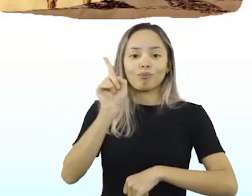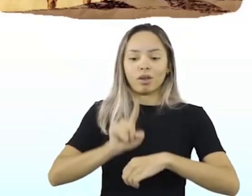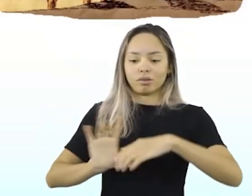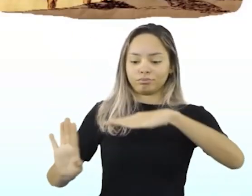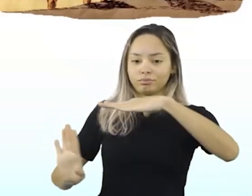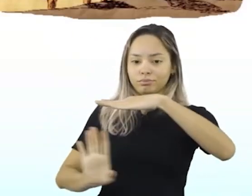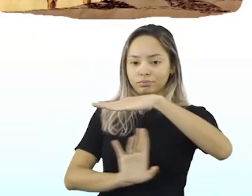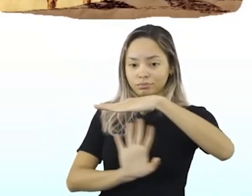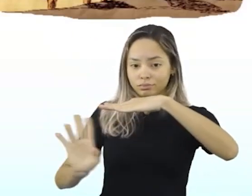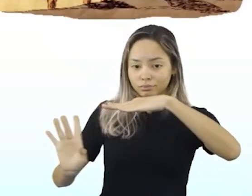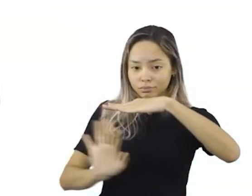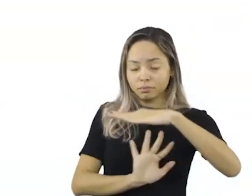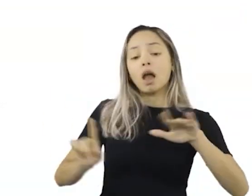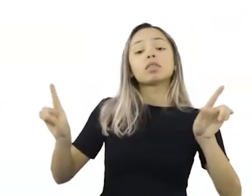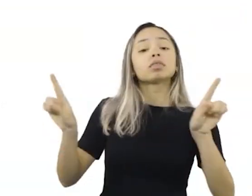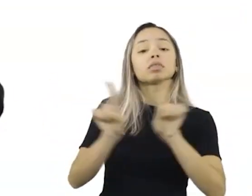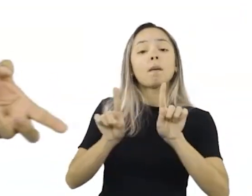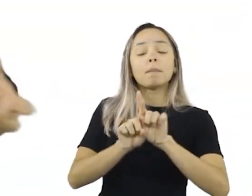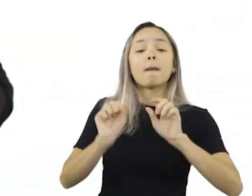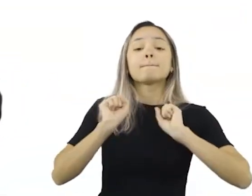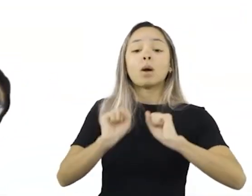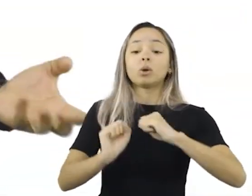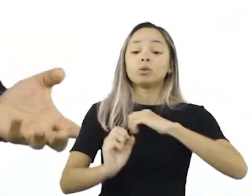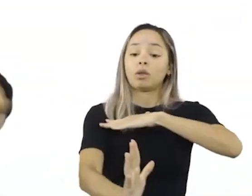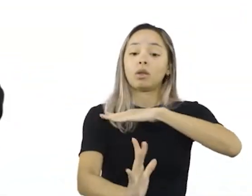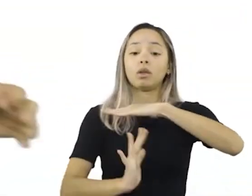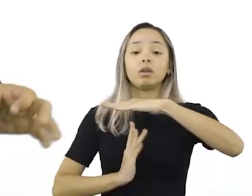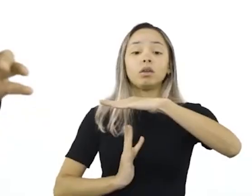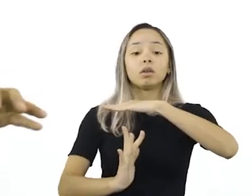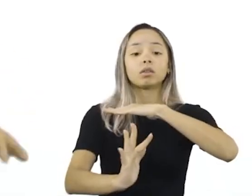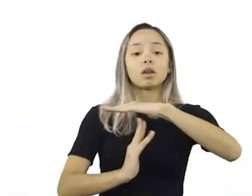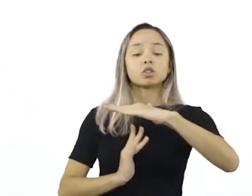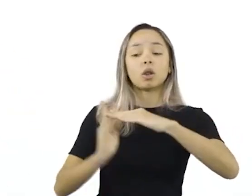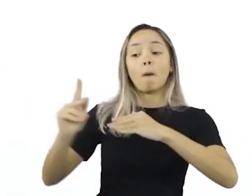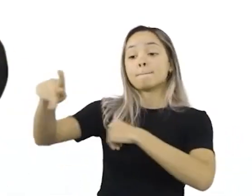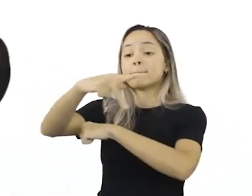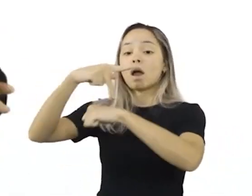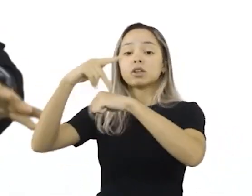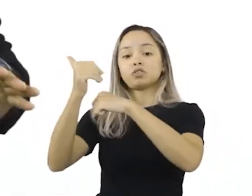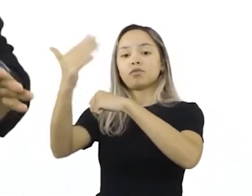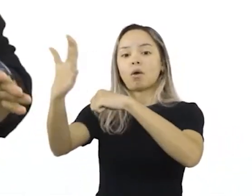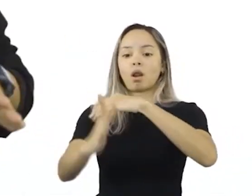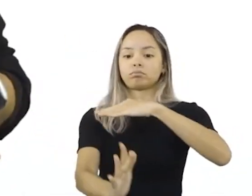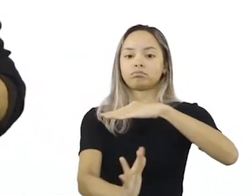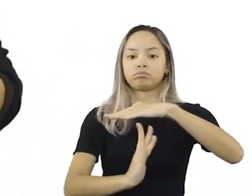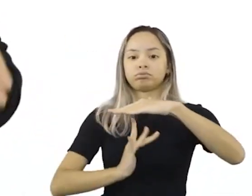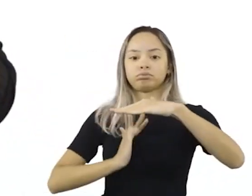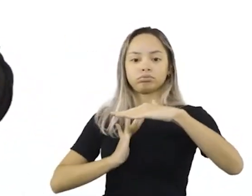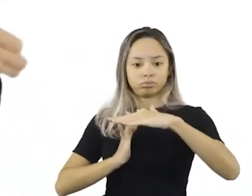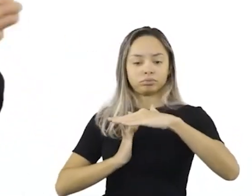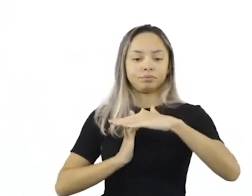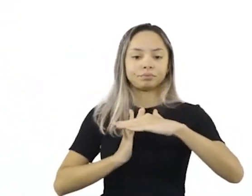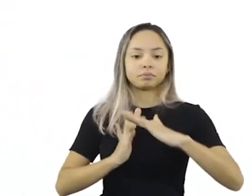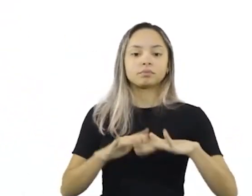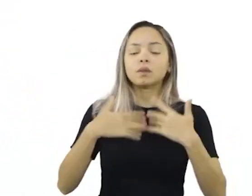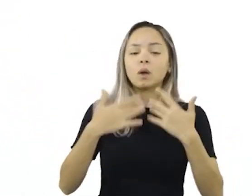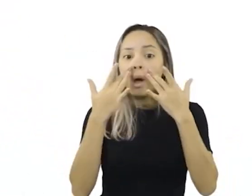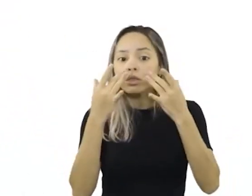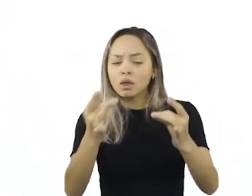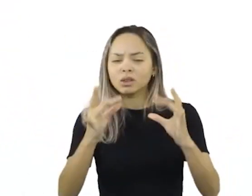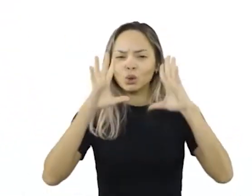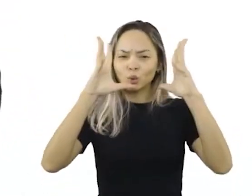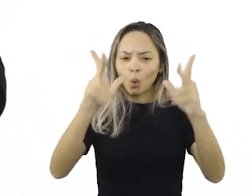e podem ser internacionais, que são realizadas de um país para outro. Fique atento, porque nem toda migração